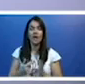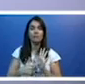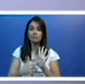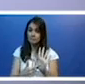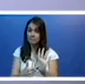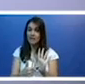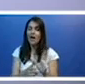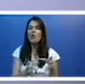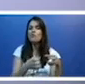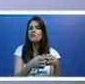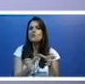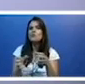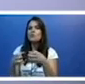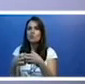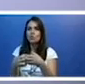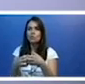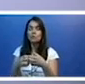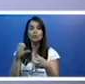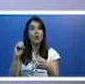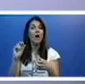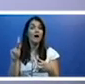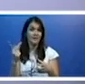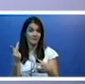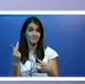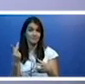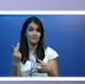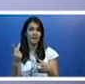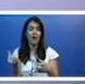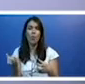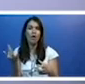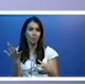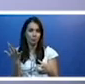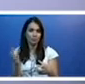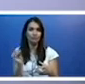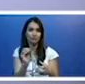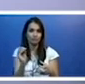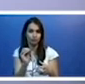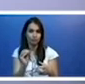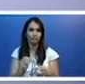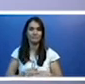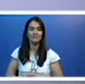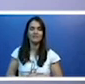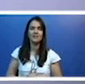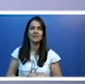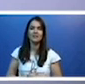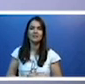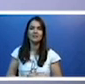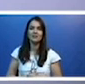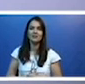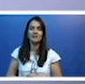número de hidroxilas que nós vamos ter. E esse X, ele vem do valor que nós temos